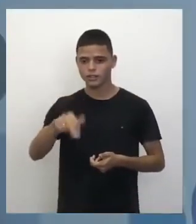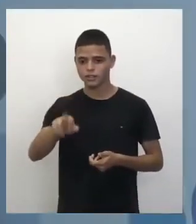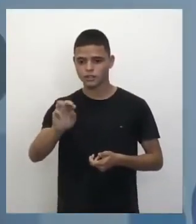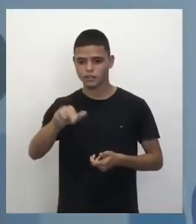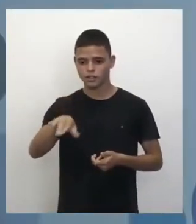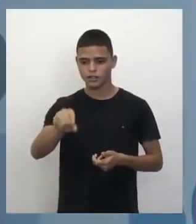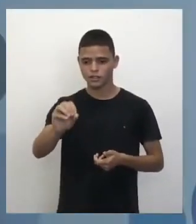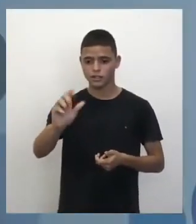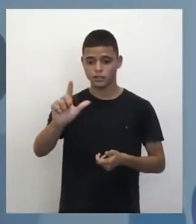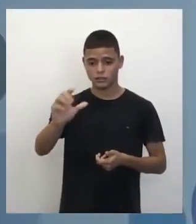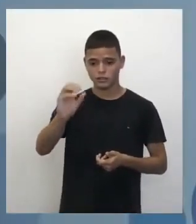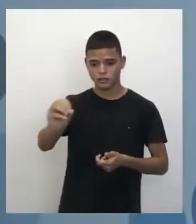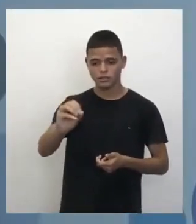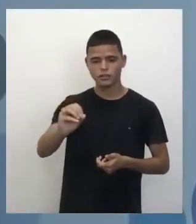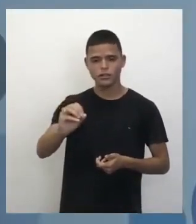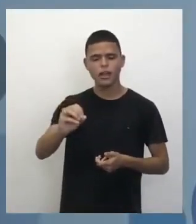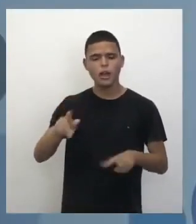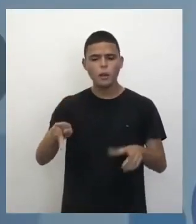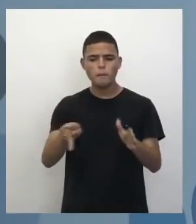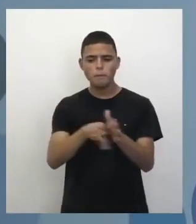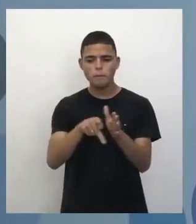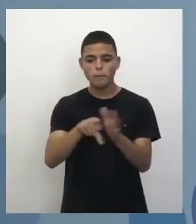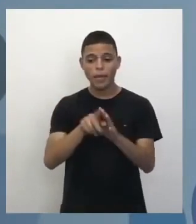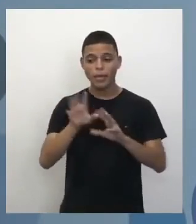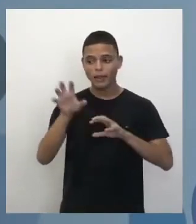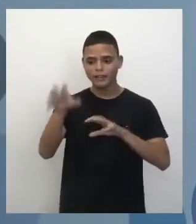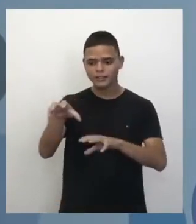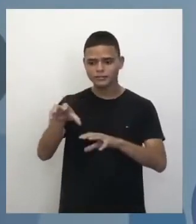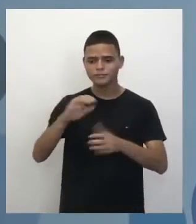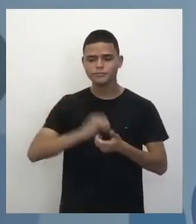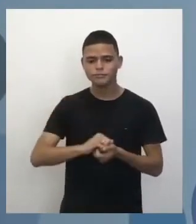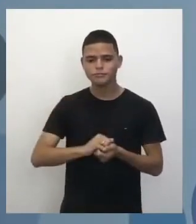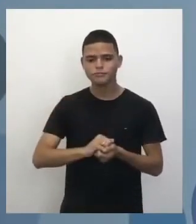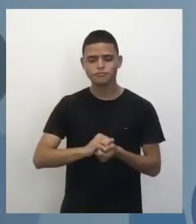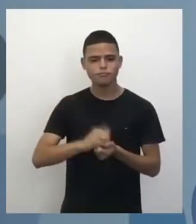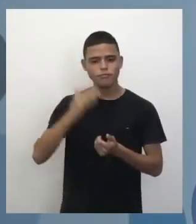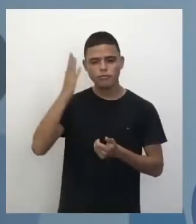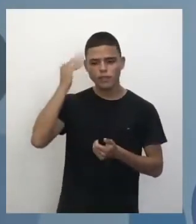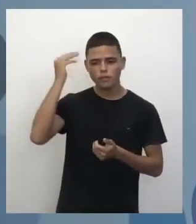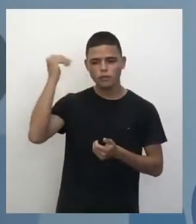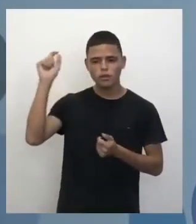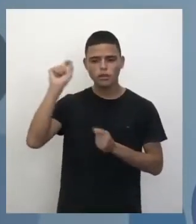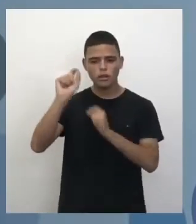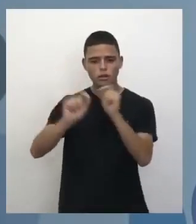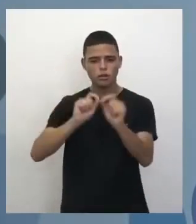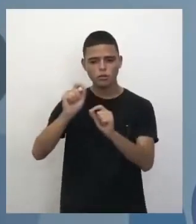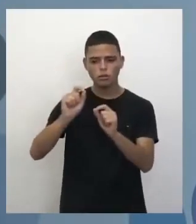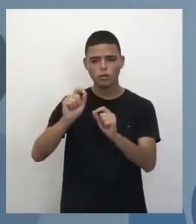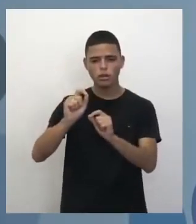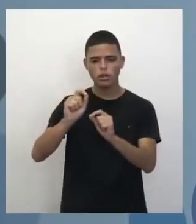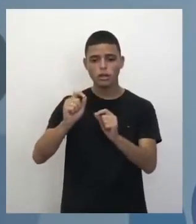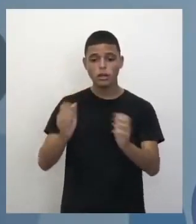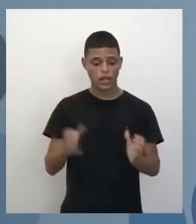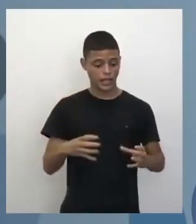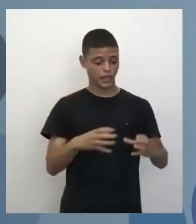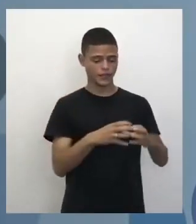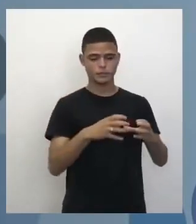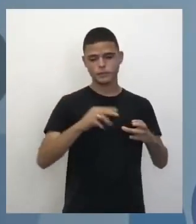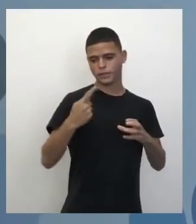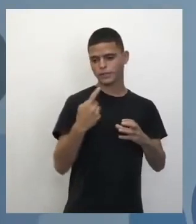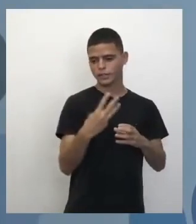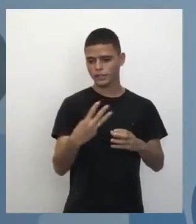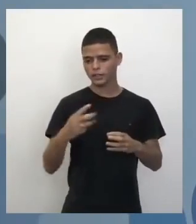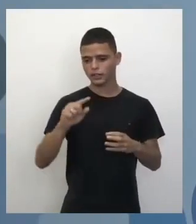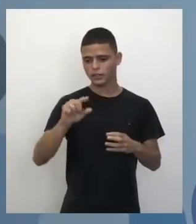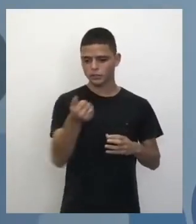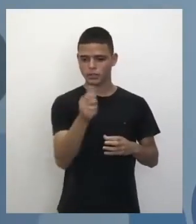Tem uma banda que é de Guarulhos, e a música mais famosa deles faz lembrar São Paulo, que é uma banda chamada 365, que é a